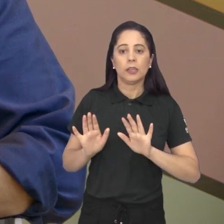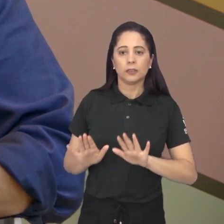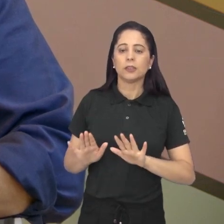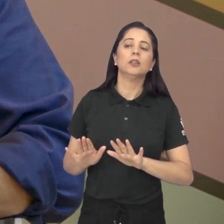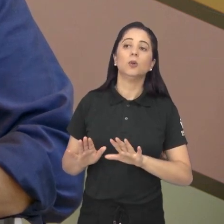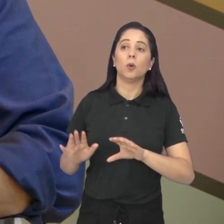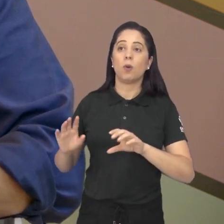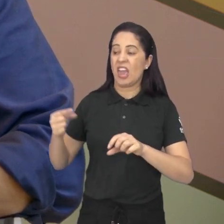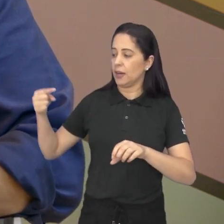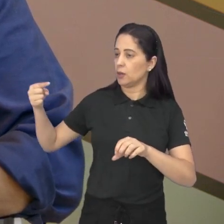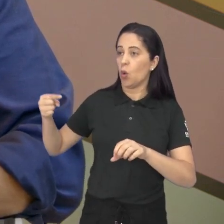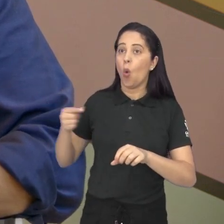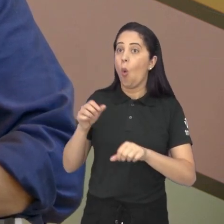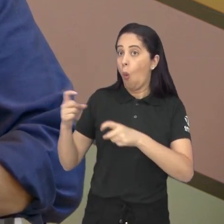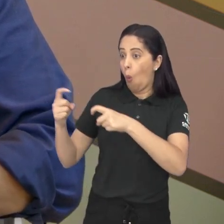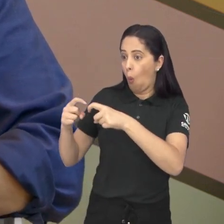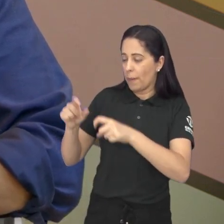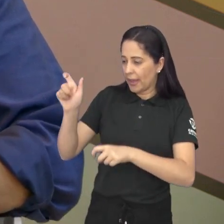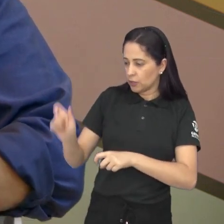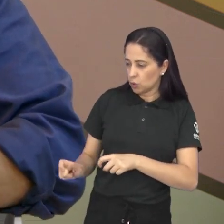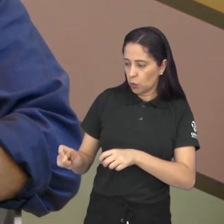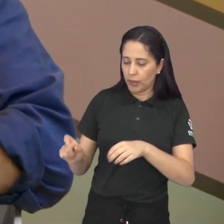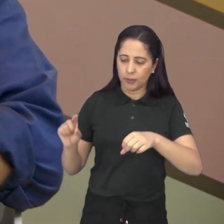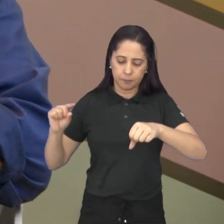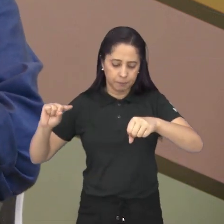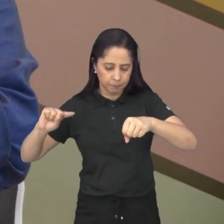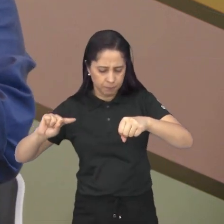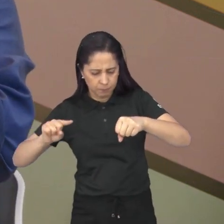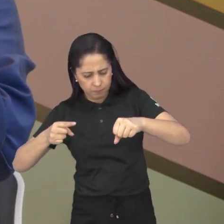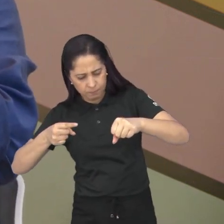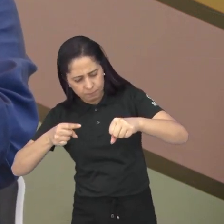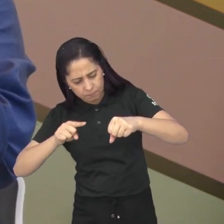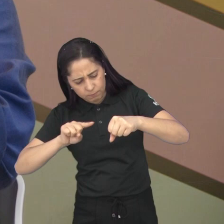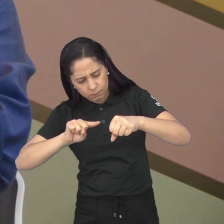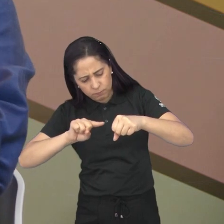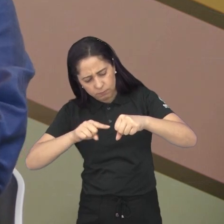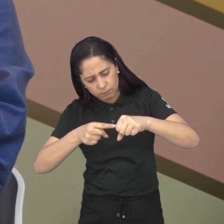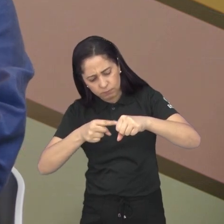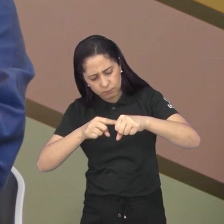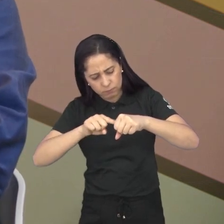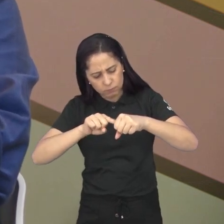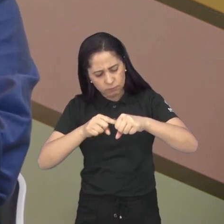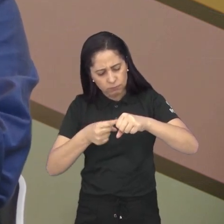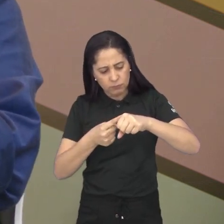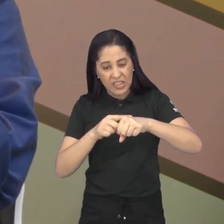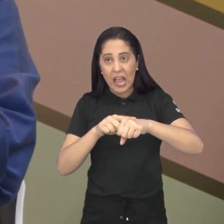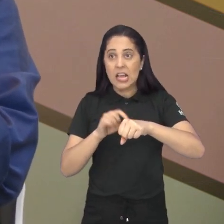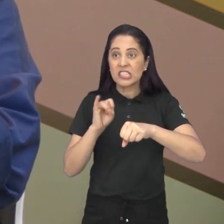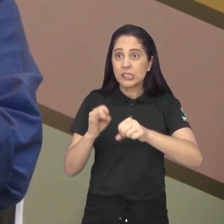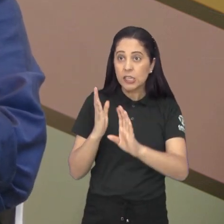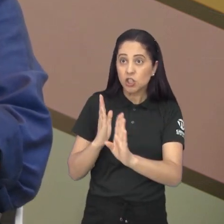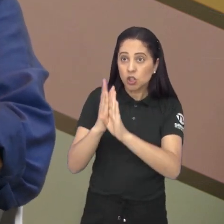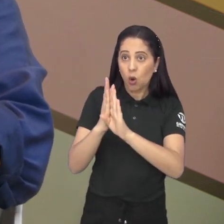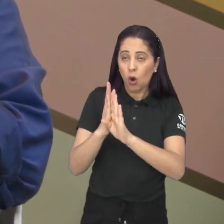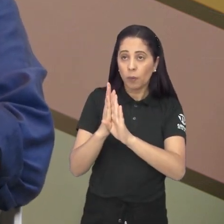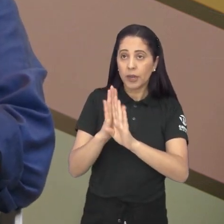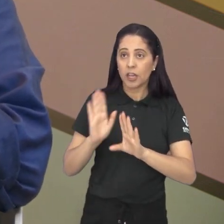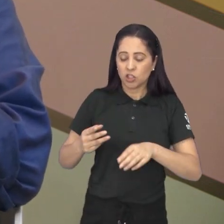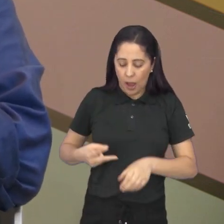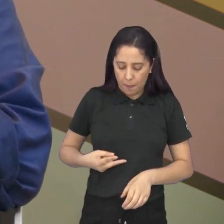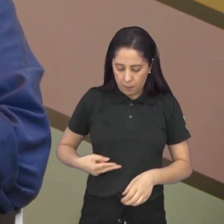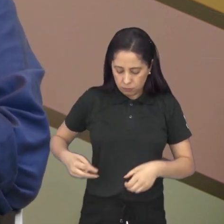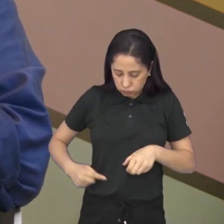Tá. Né? Então, o colonoscopista, quando ele introduz o aparelho, ele enxerga o pólipo, ele já retira o pólipo e já